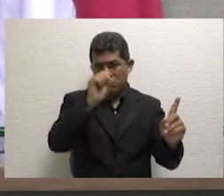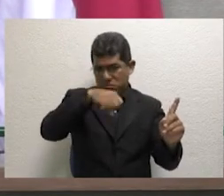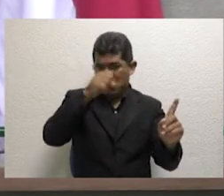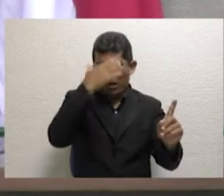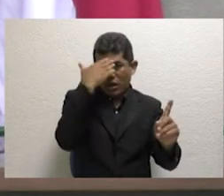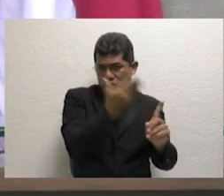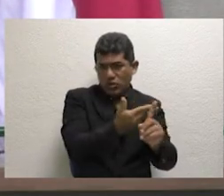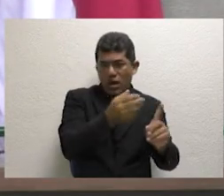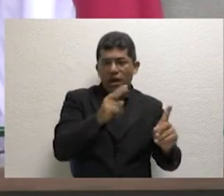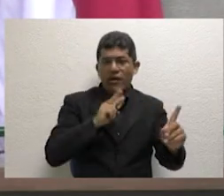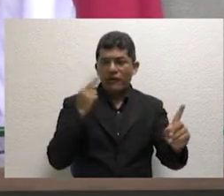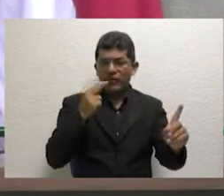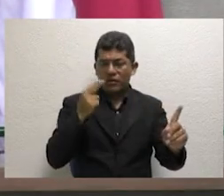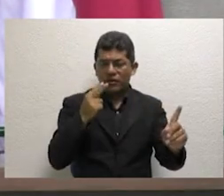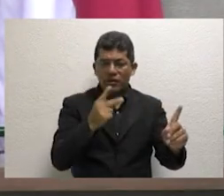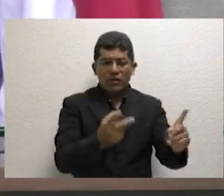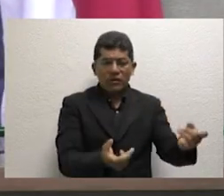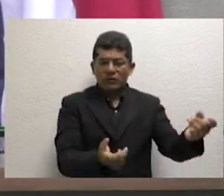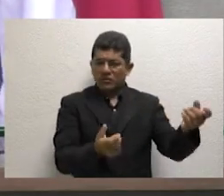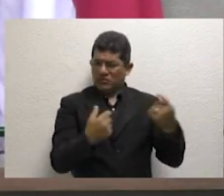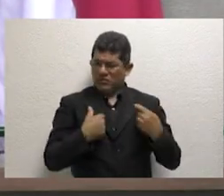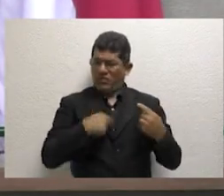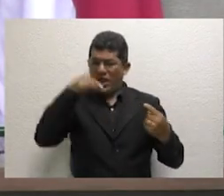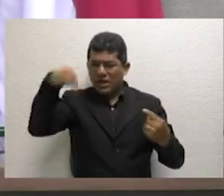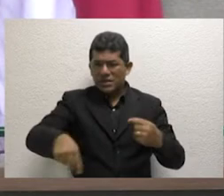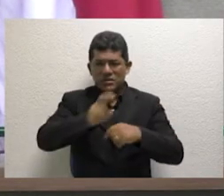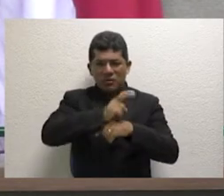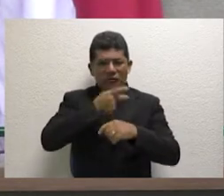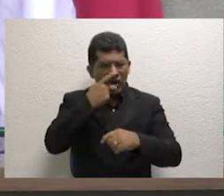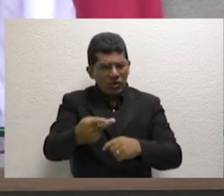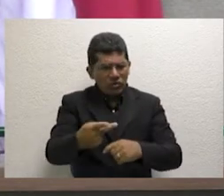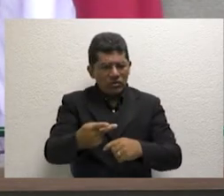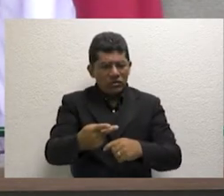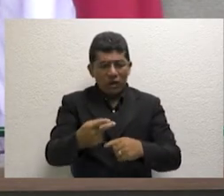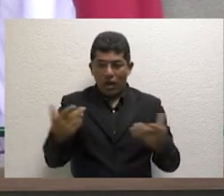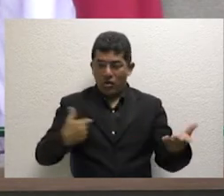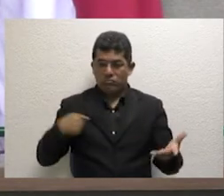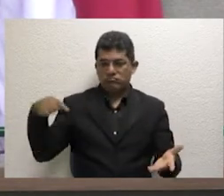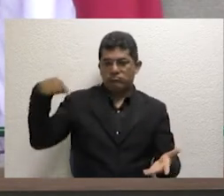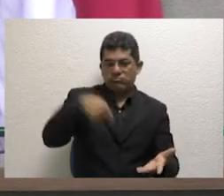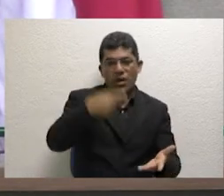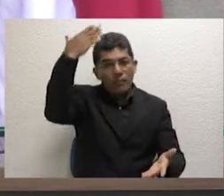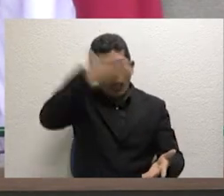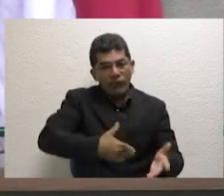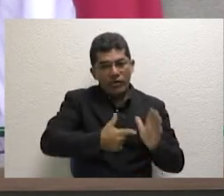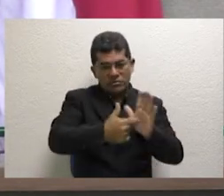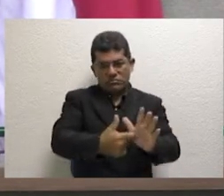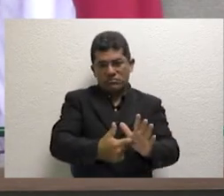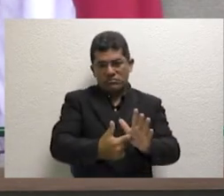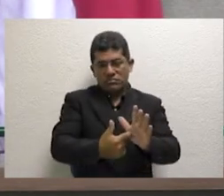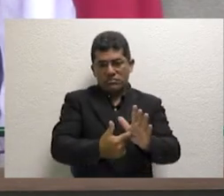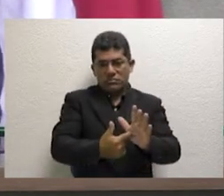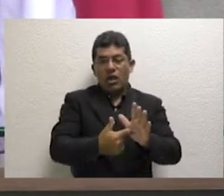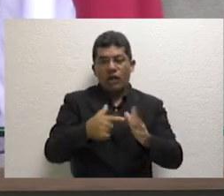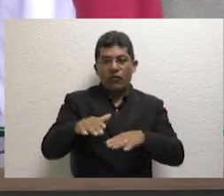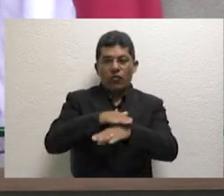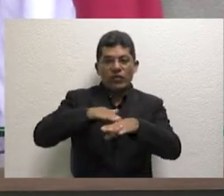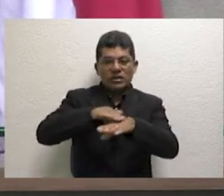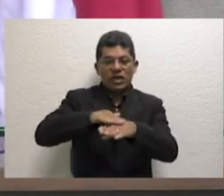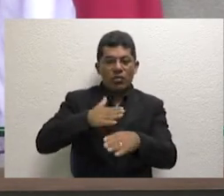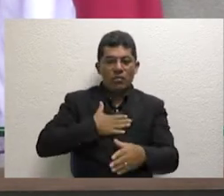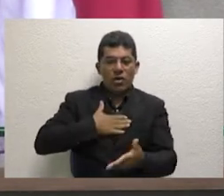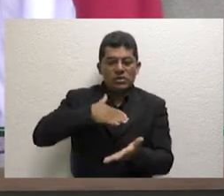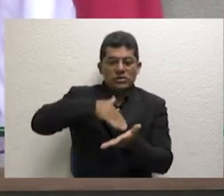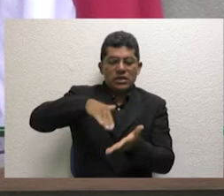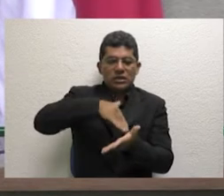provar pelos meus atos não pelo ato de terceiros eu vou passar o meu secretário de educação